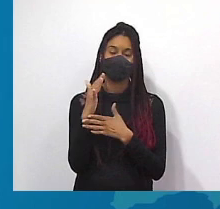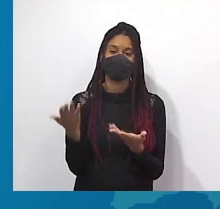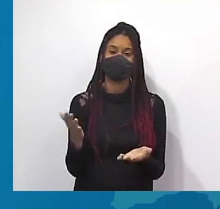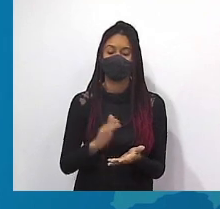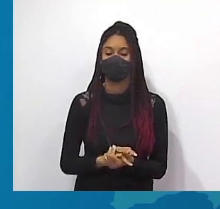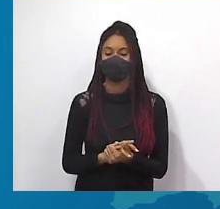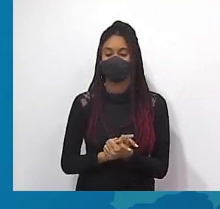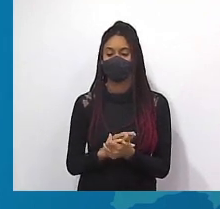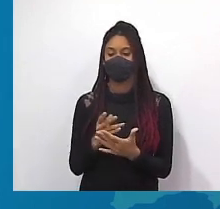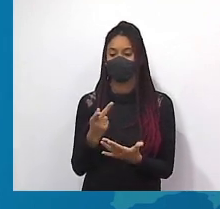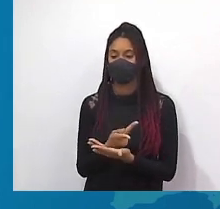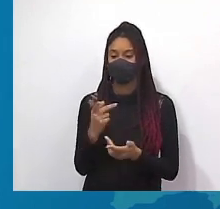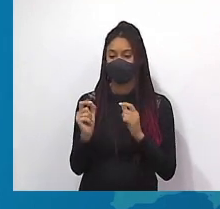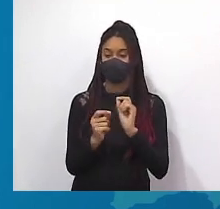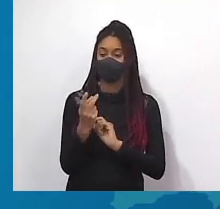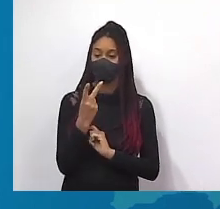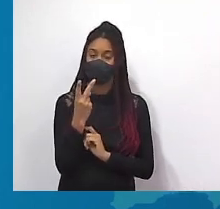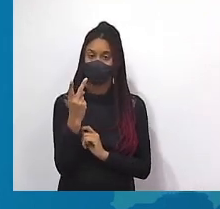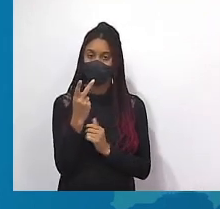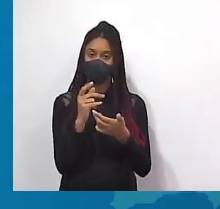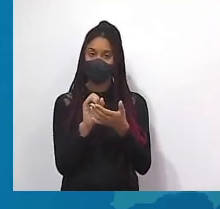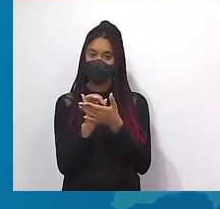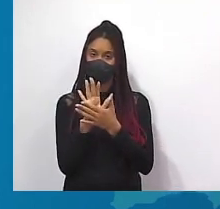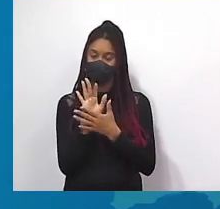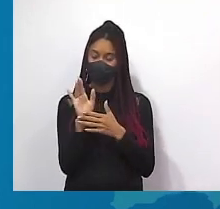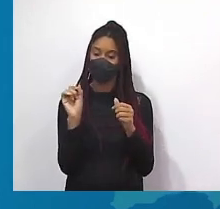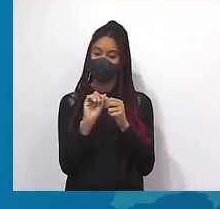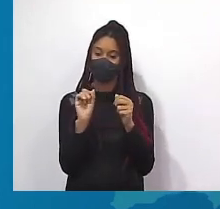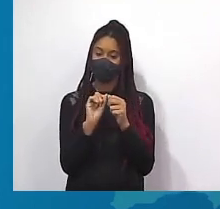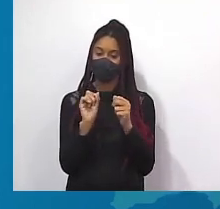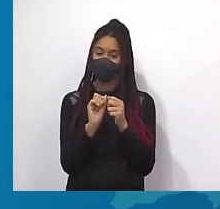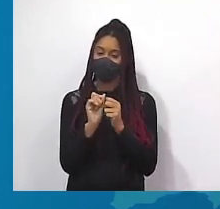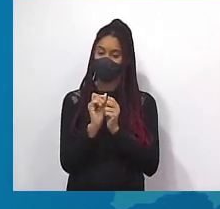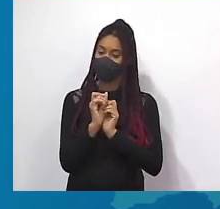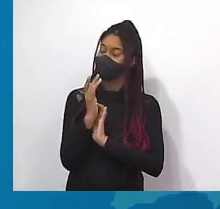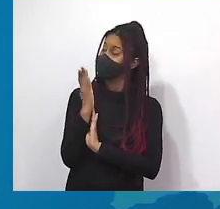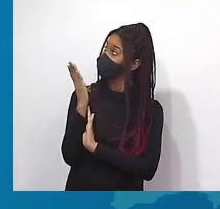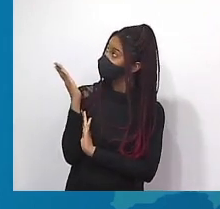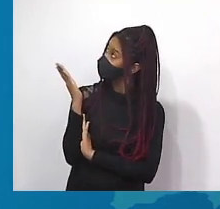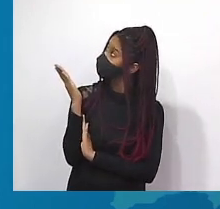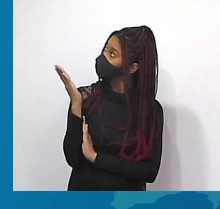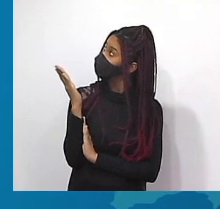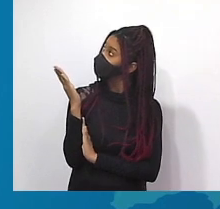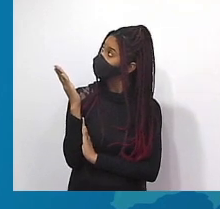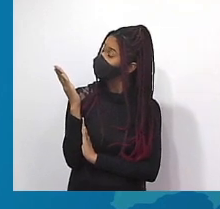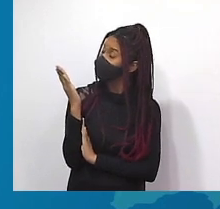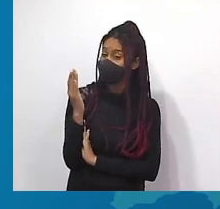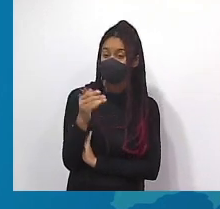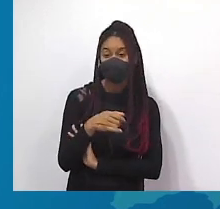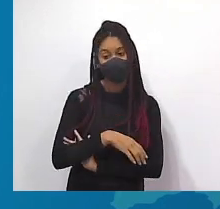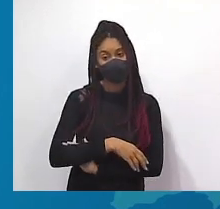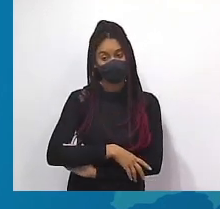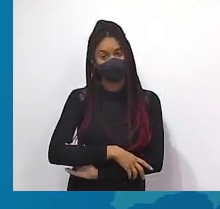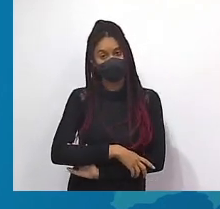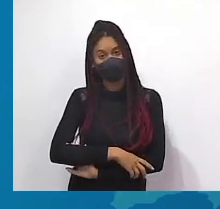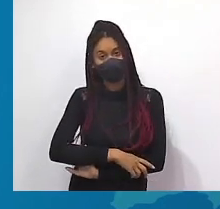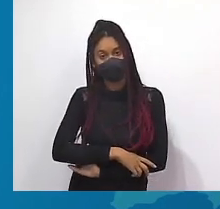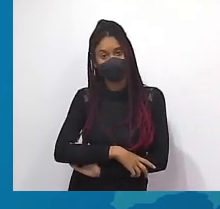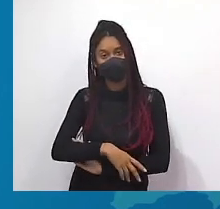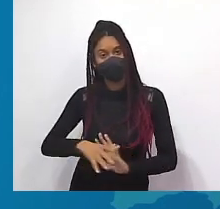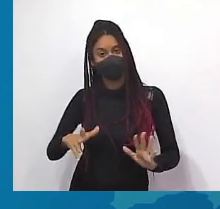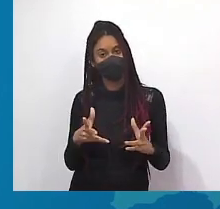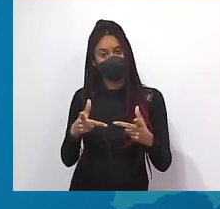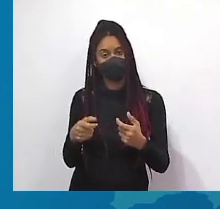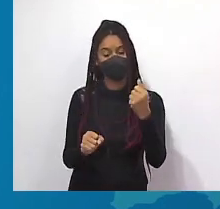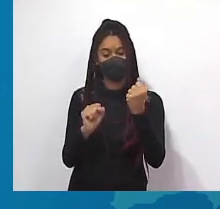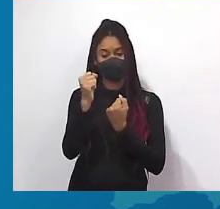especificamente, são dois os gases que provocam esse tipo de efeito, a chuva ácida. Então, de toda a atividade industrial que